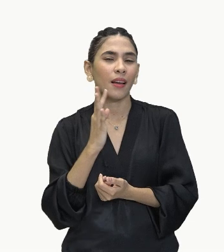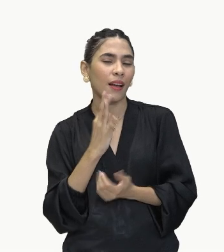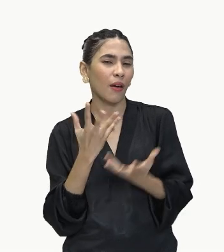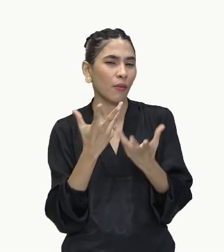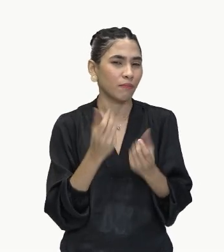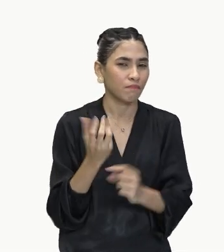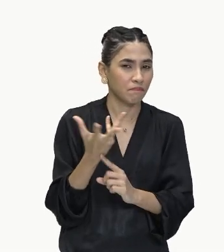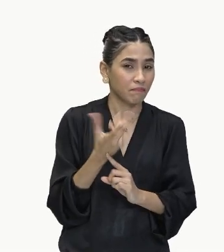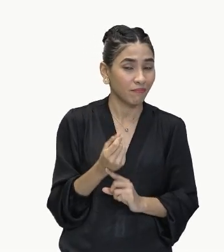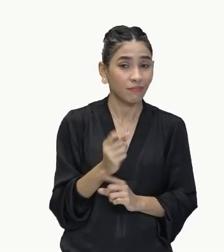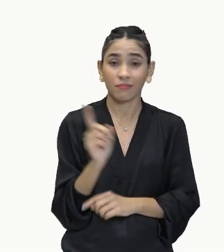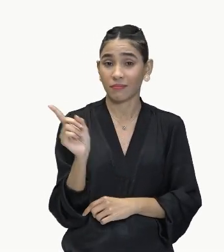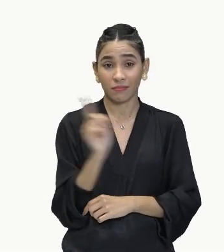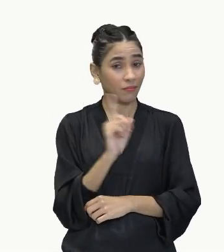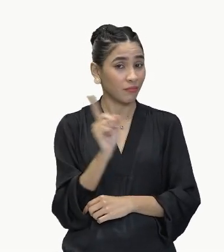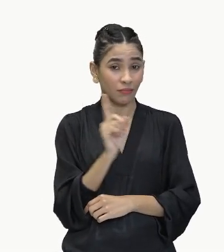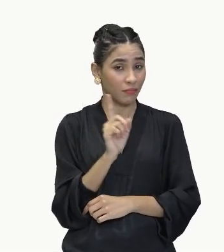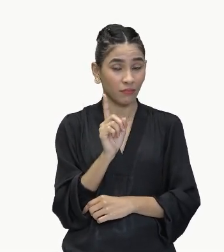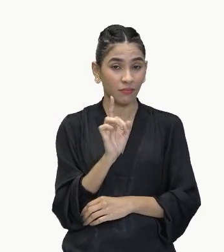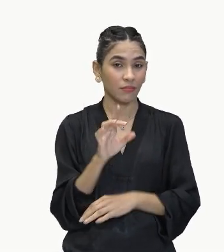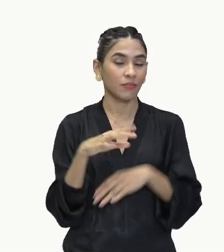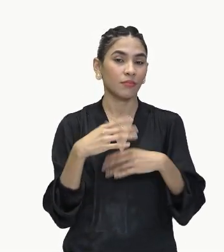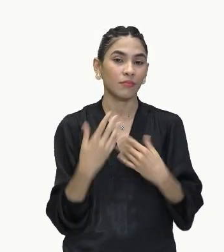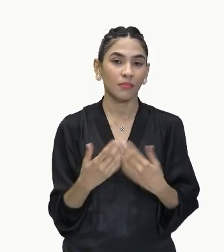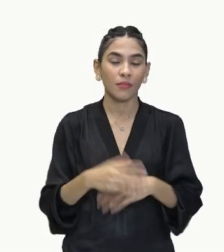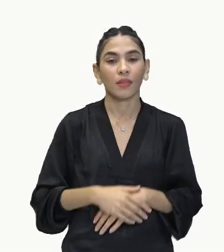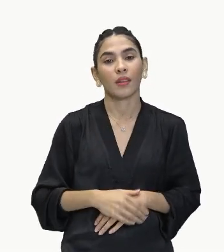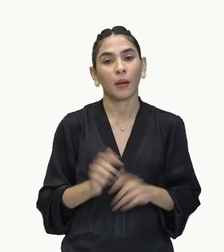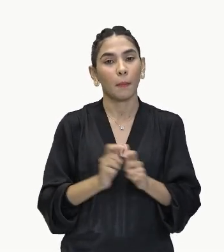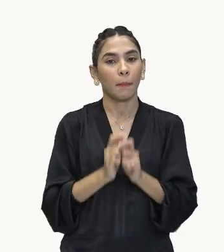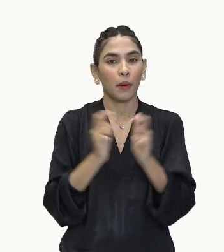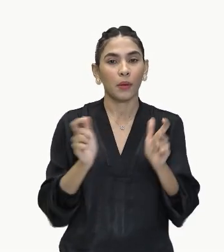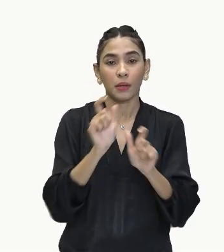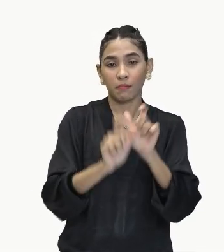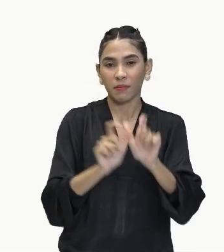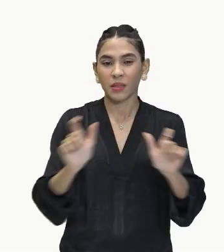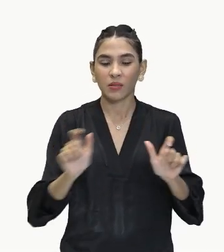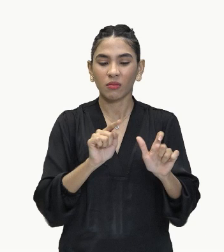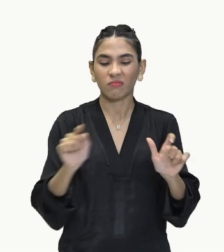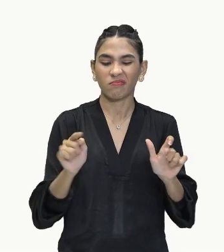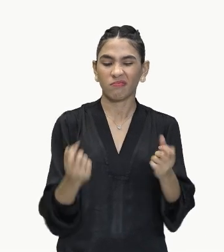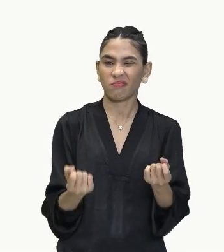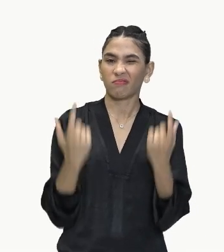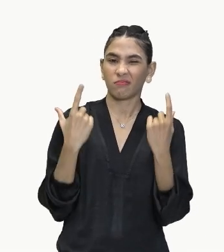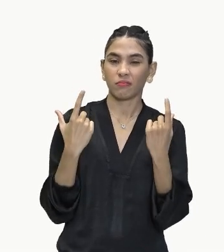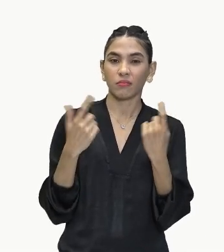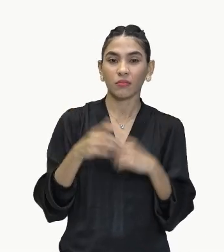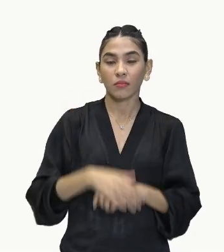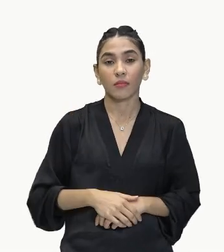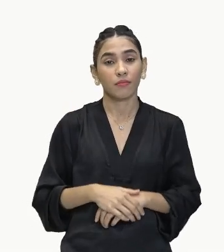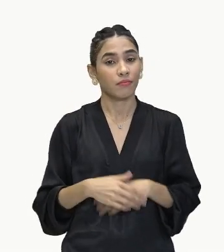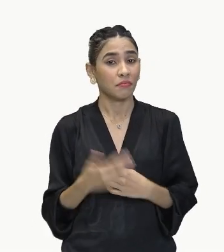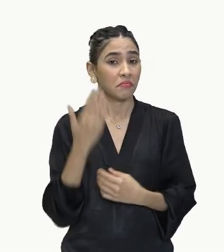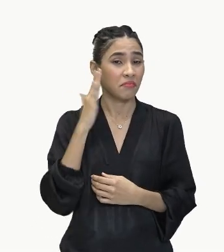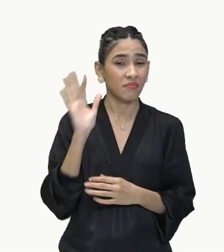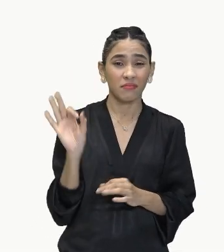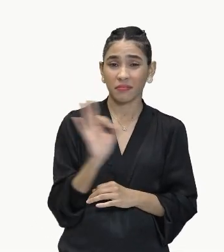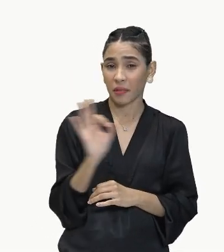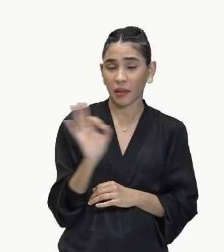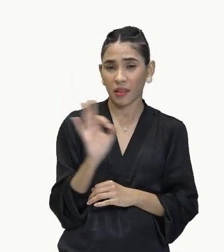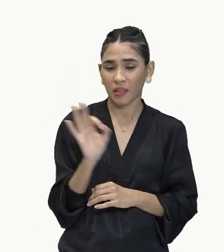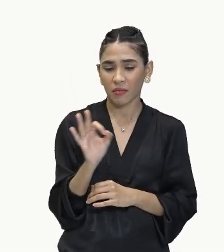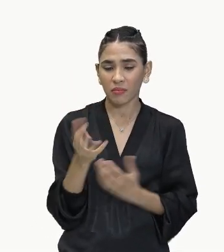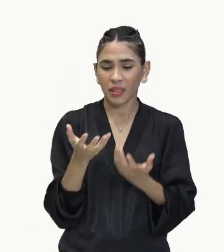arte? Não, muito pelo contrário. A maioria das pessoas achou estranho, não entendeu o que eles